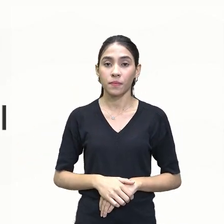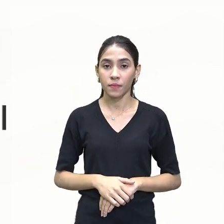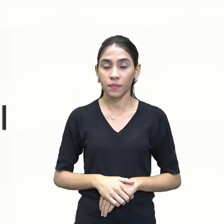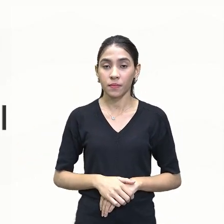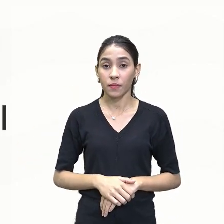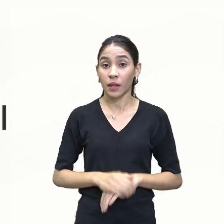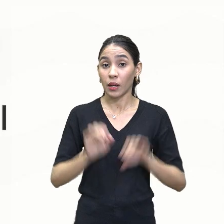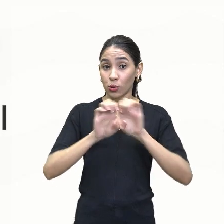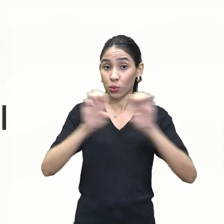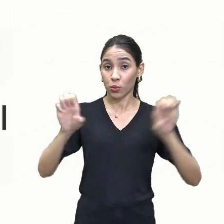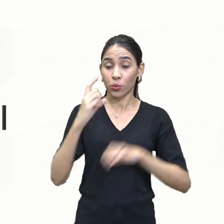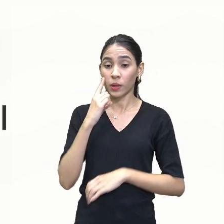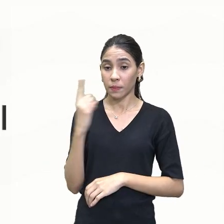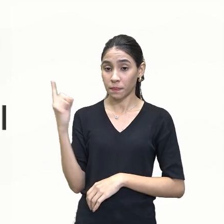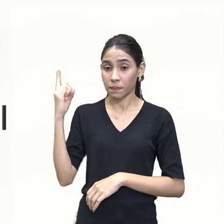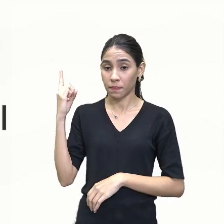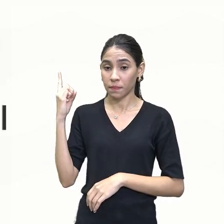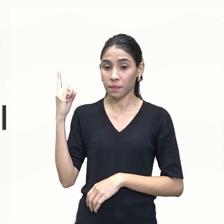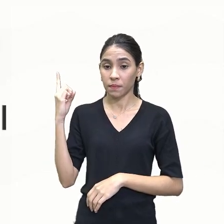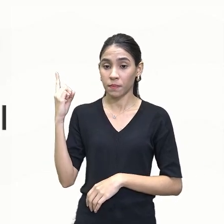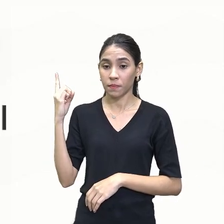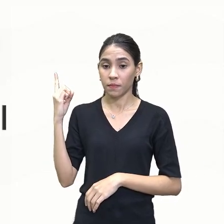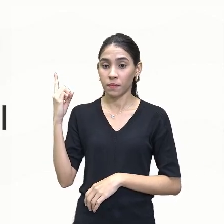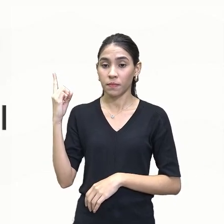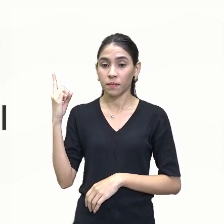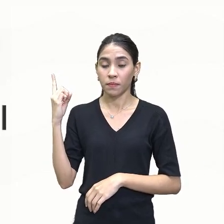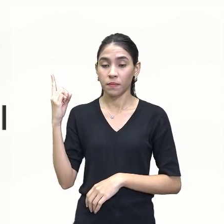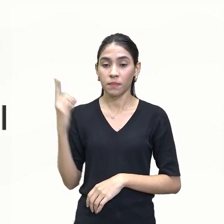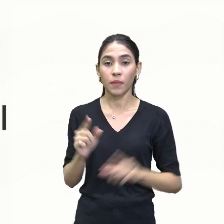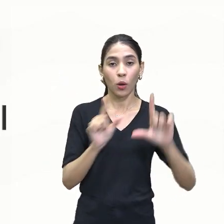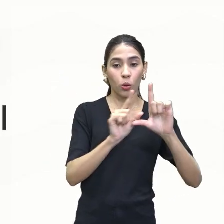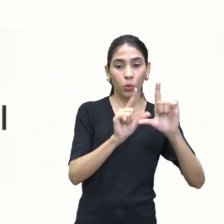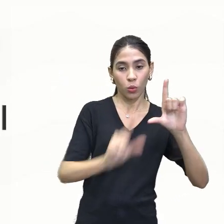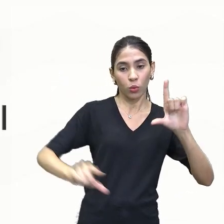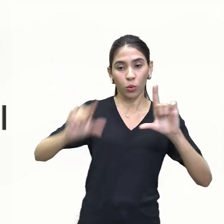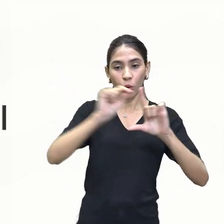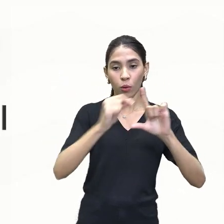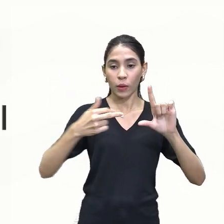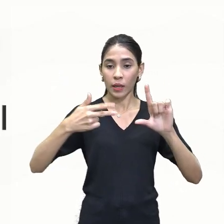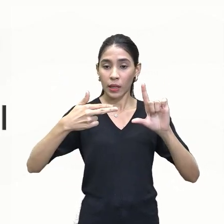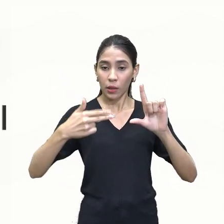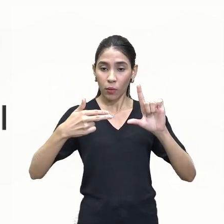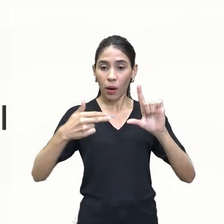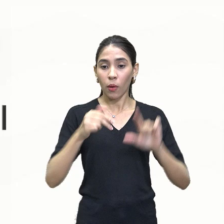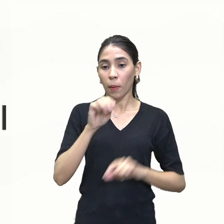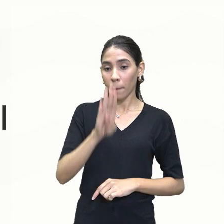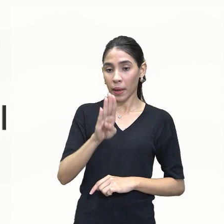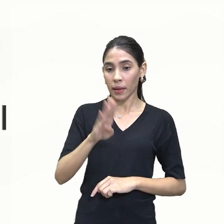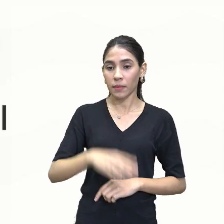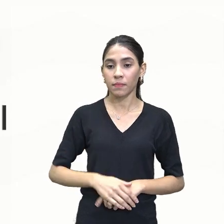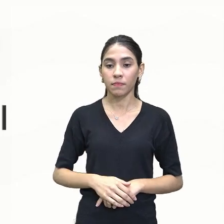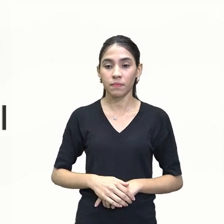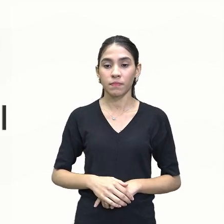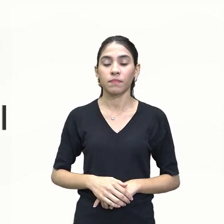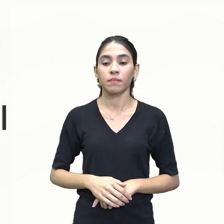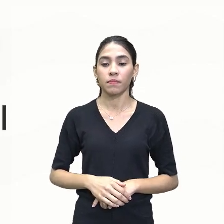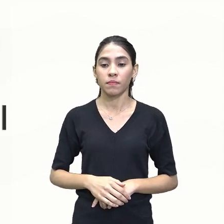dessa forma. O log de B na base A vai ser igual ao